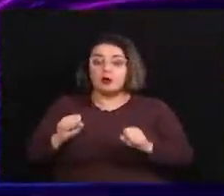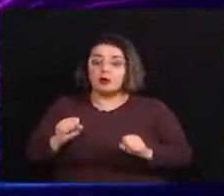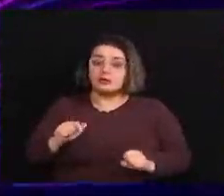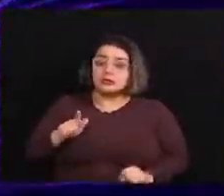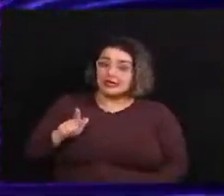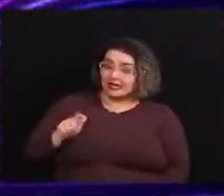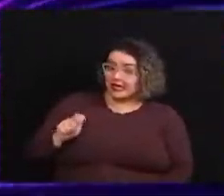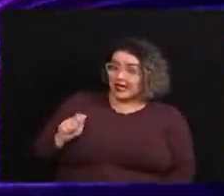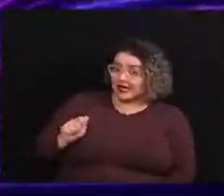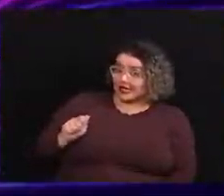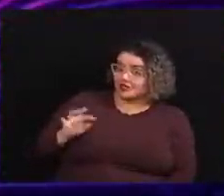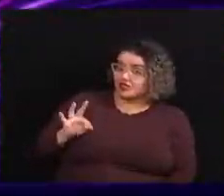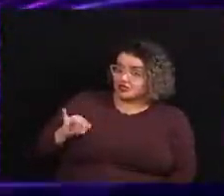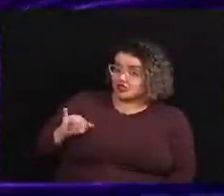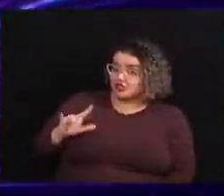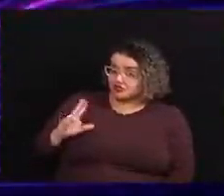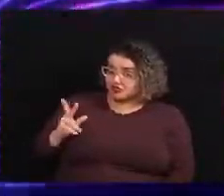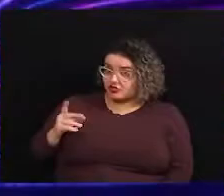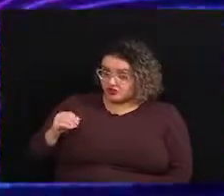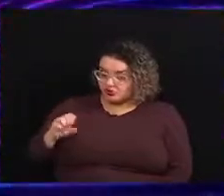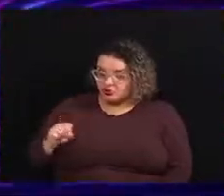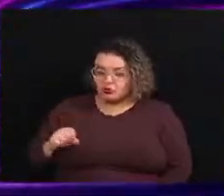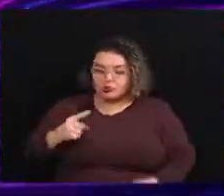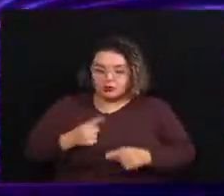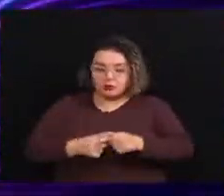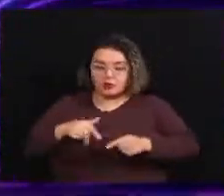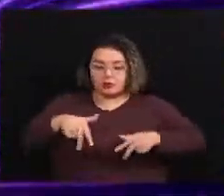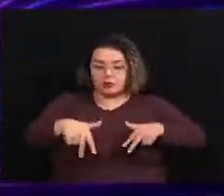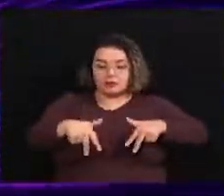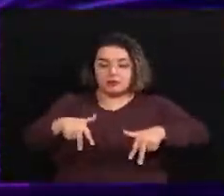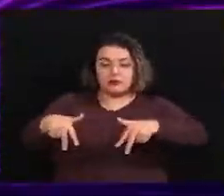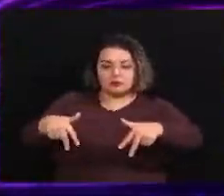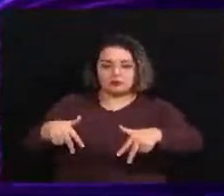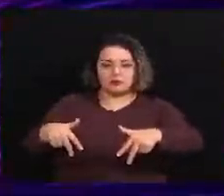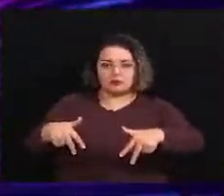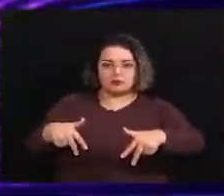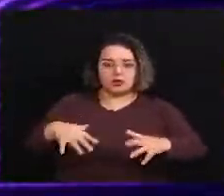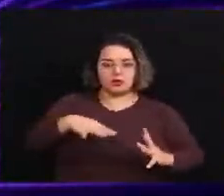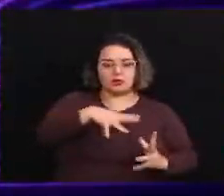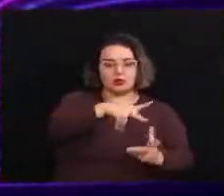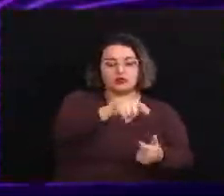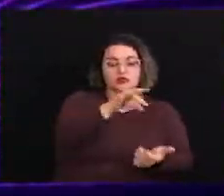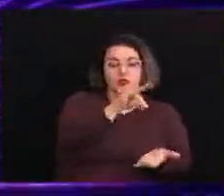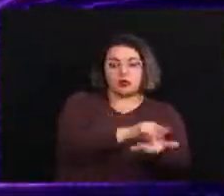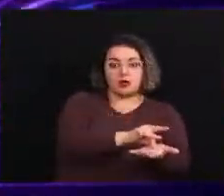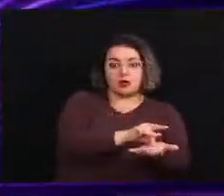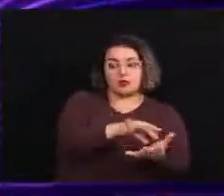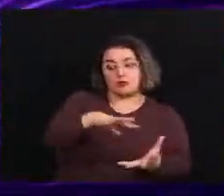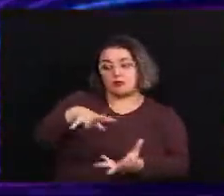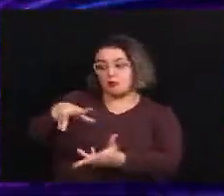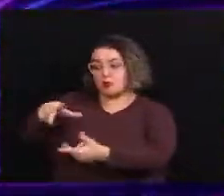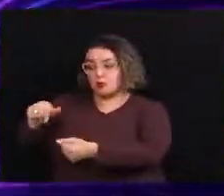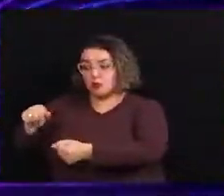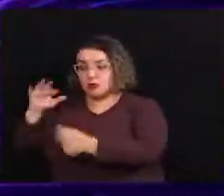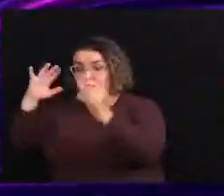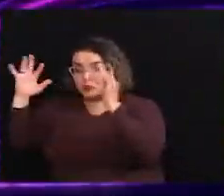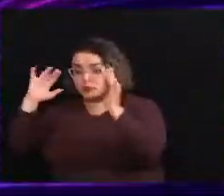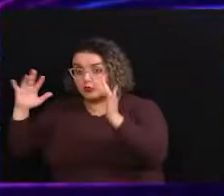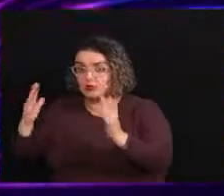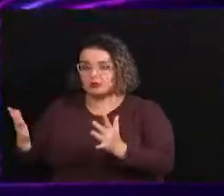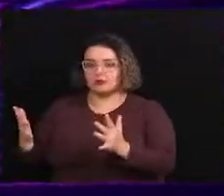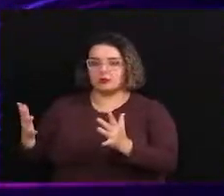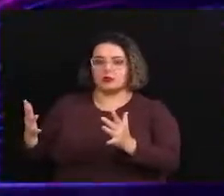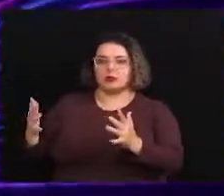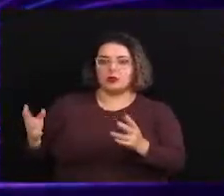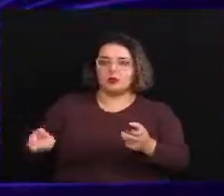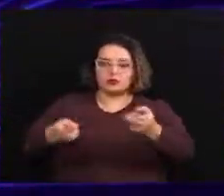gatilhos, né, e isso porque os personagens, como eu disse, eles saíram do nosso mundo, né, então apesar deles estarem no mundo novo,